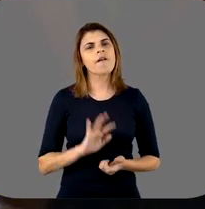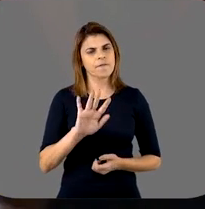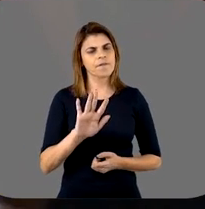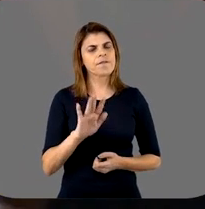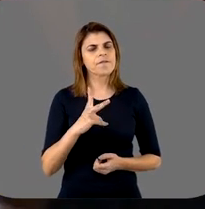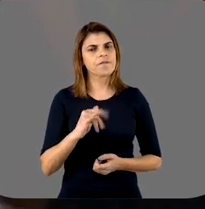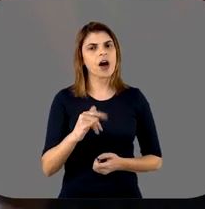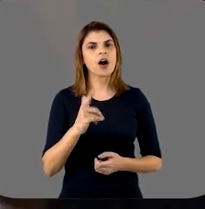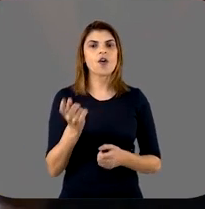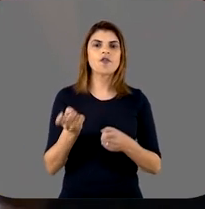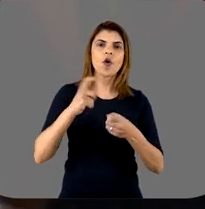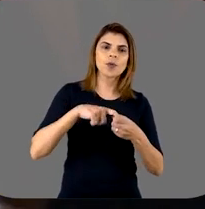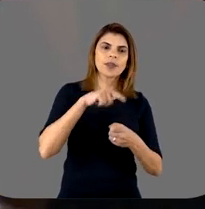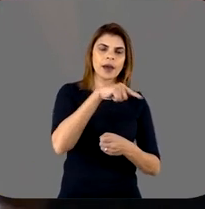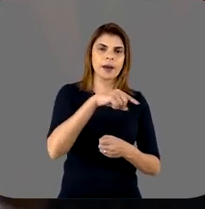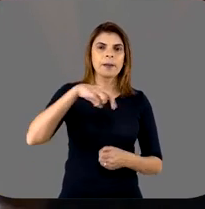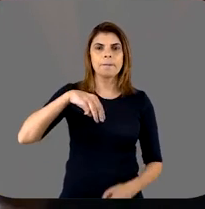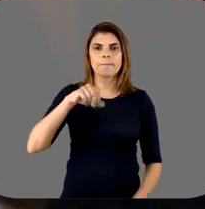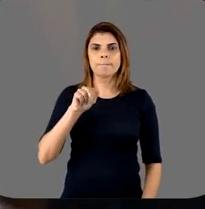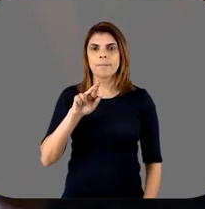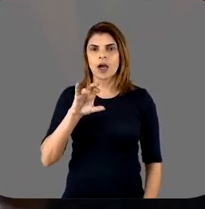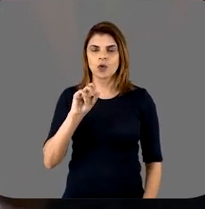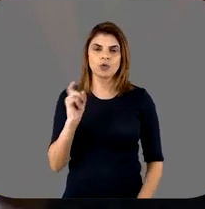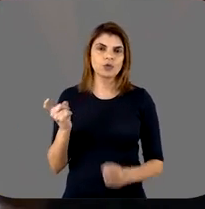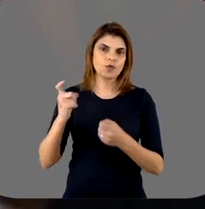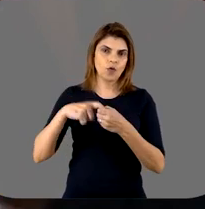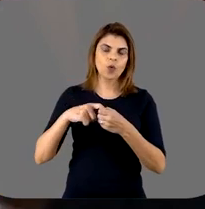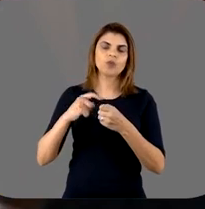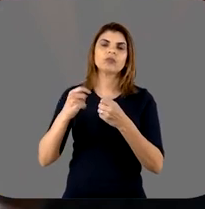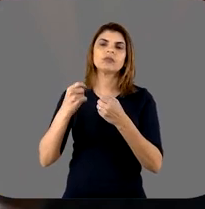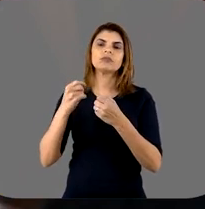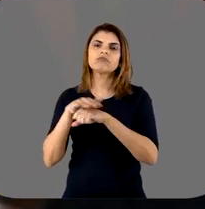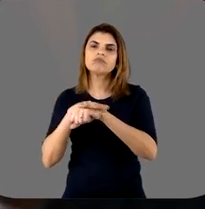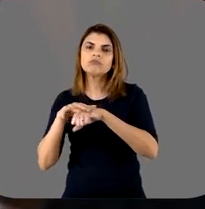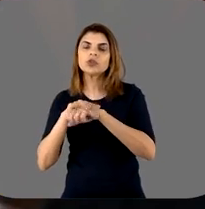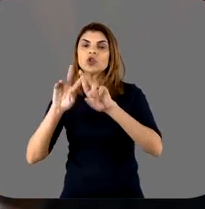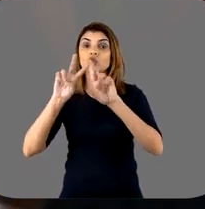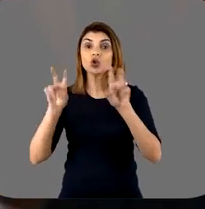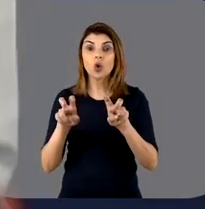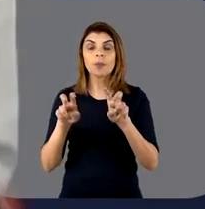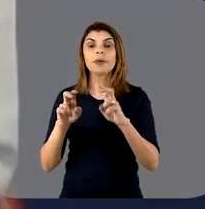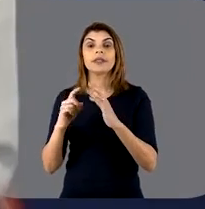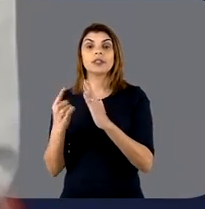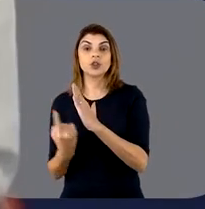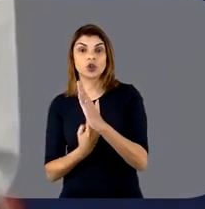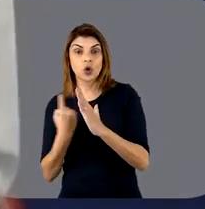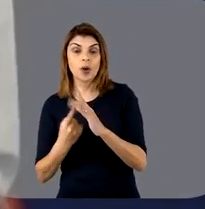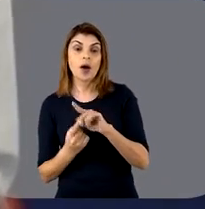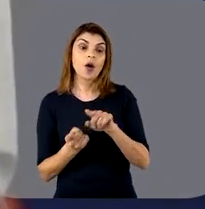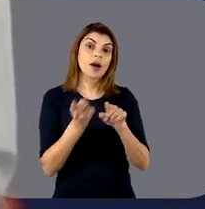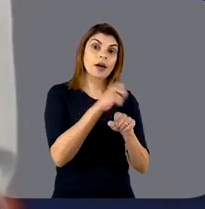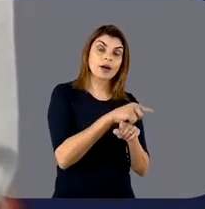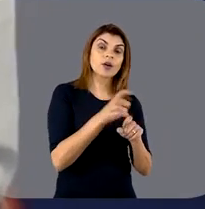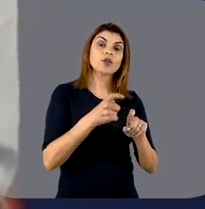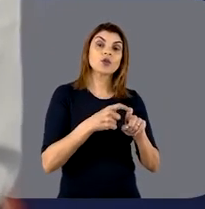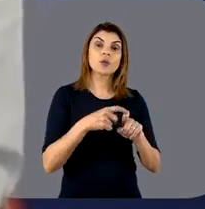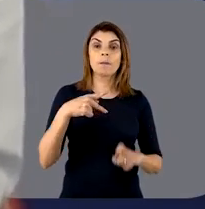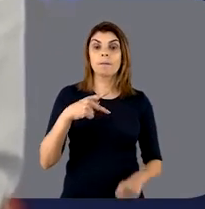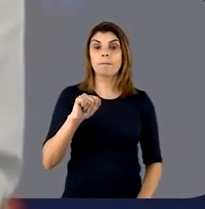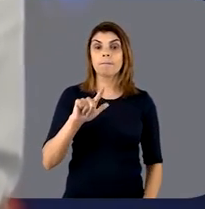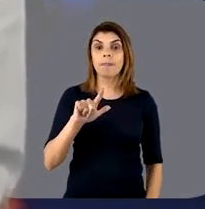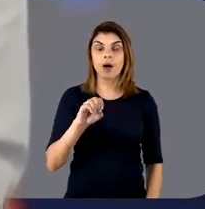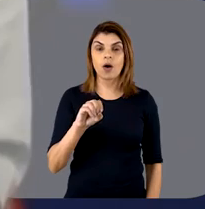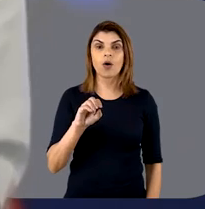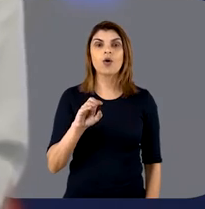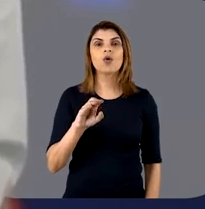já volta, doutor Maurício, para o senhor falar da questão do isolamento e as questões econômicas, mas a gente agora vai para o doutor Paulo Bus para trazer para a